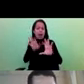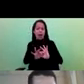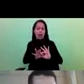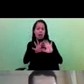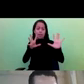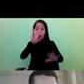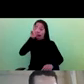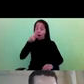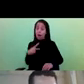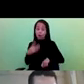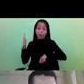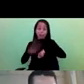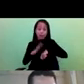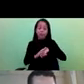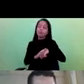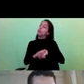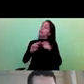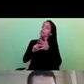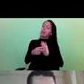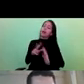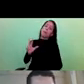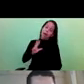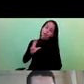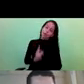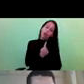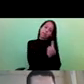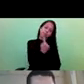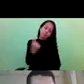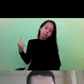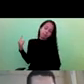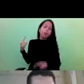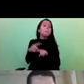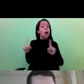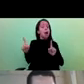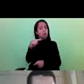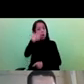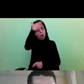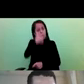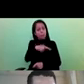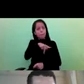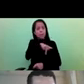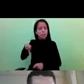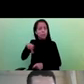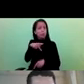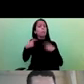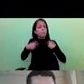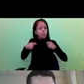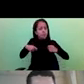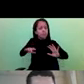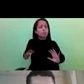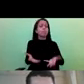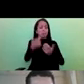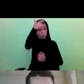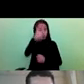são processos individuais, mas é da nossa competência como docentes, como